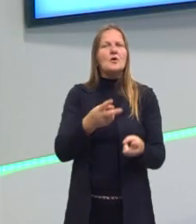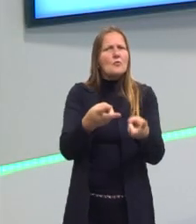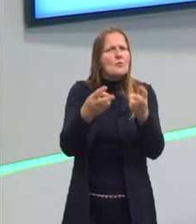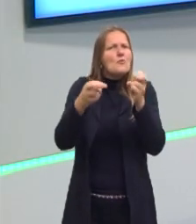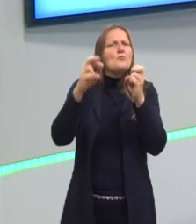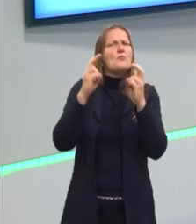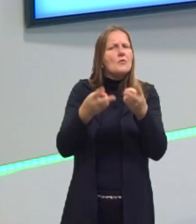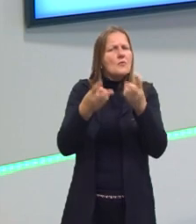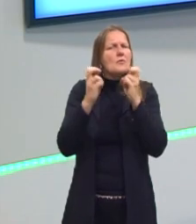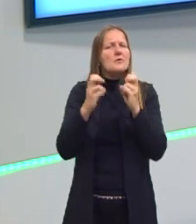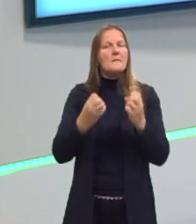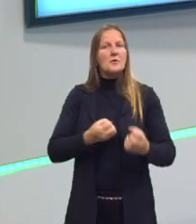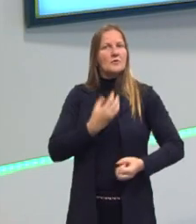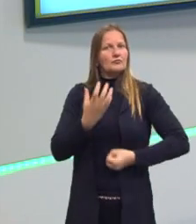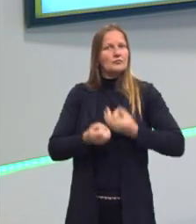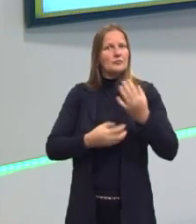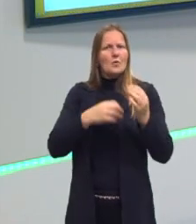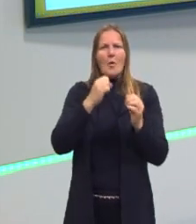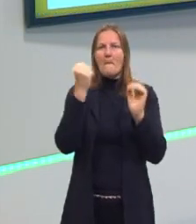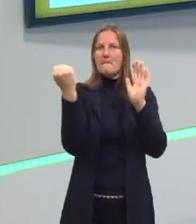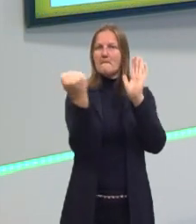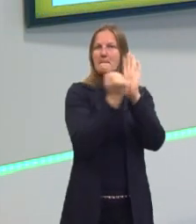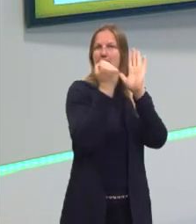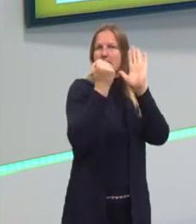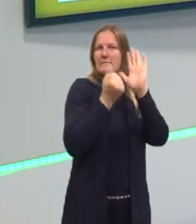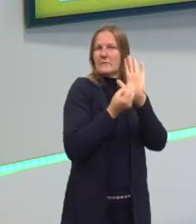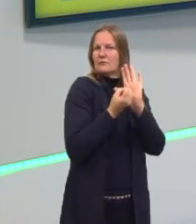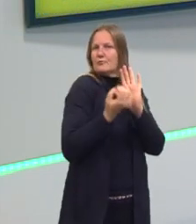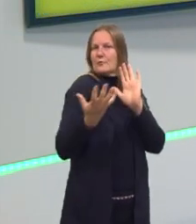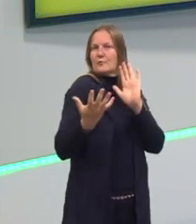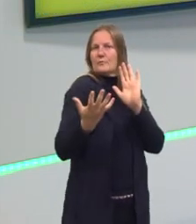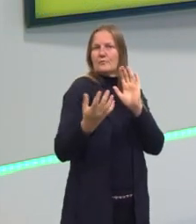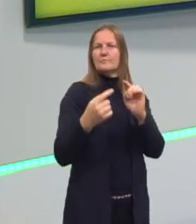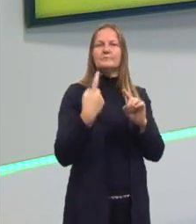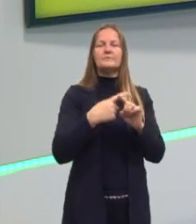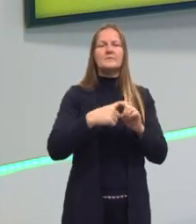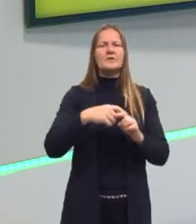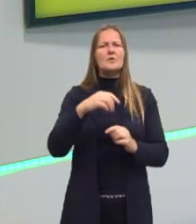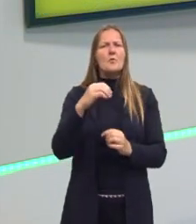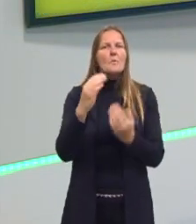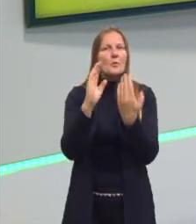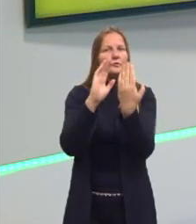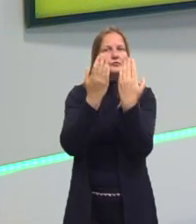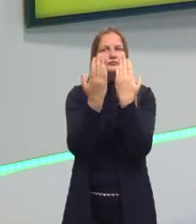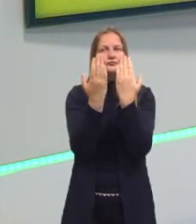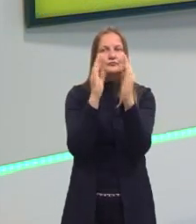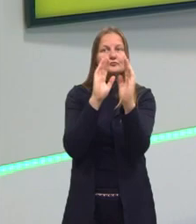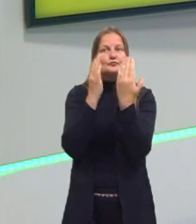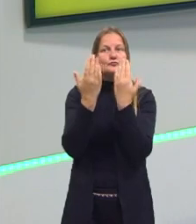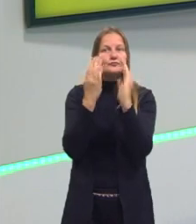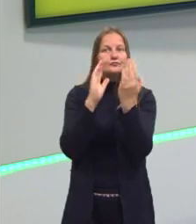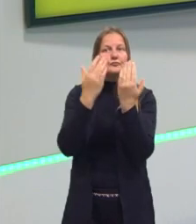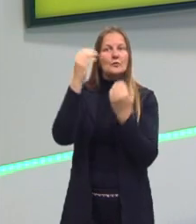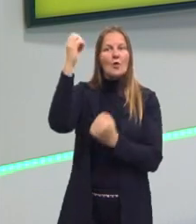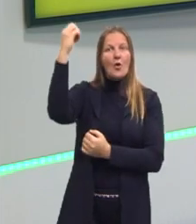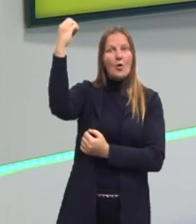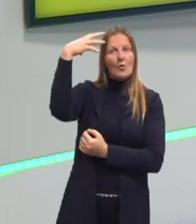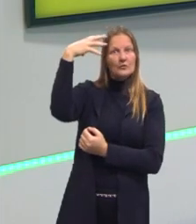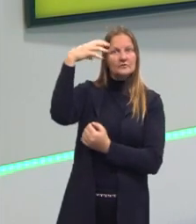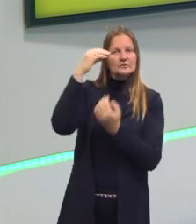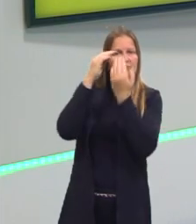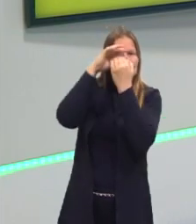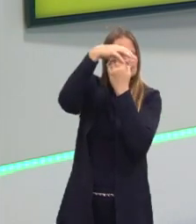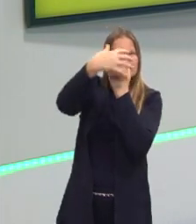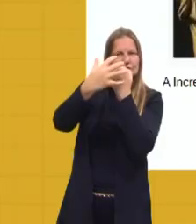reconhecido pela grande expressividade de suas obras e pela Espetacular contraste entre luz e sombra